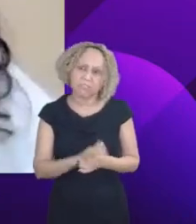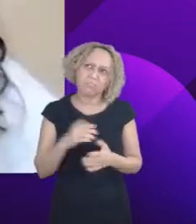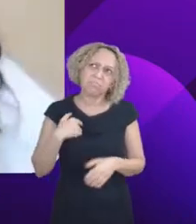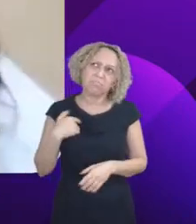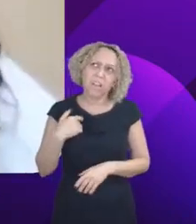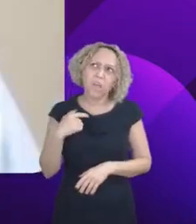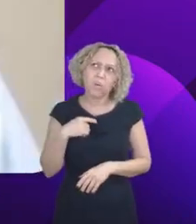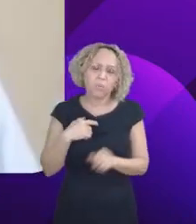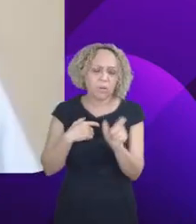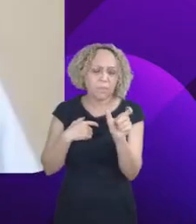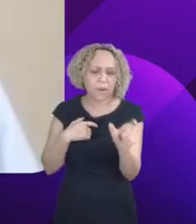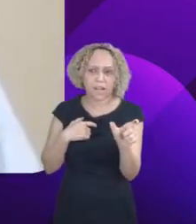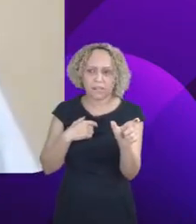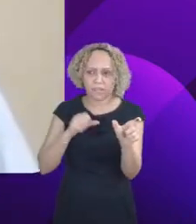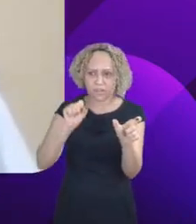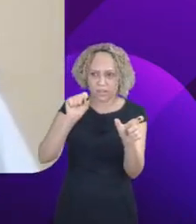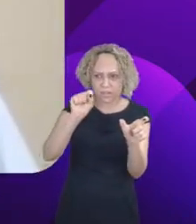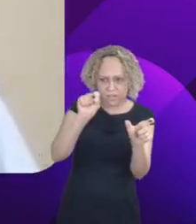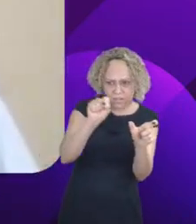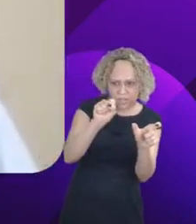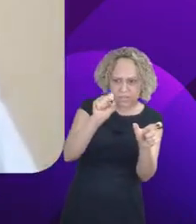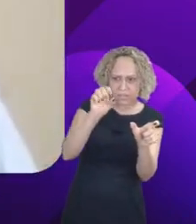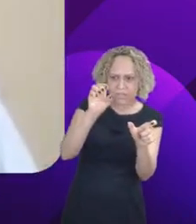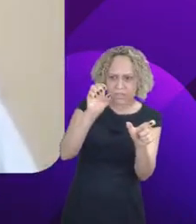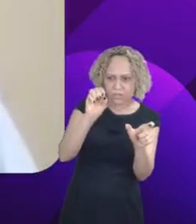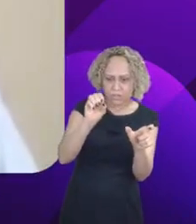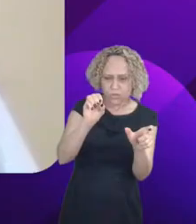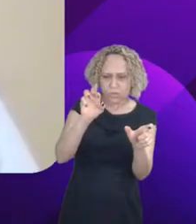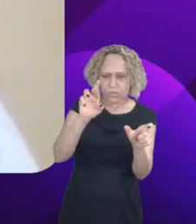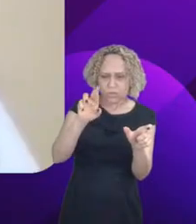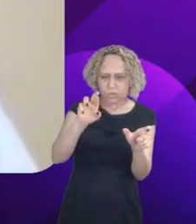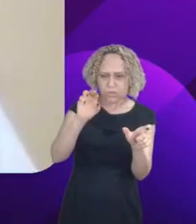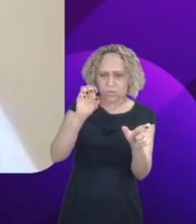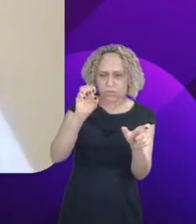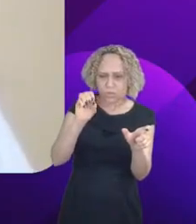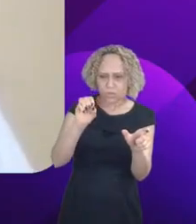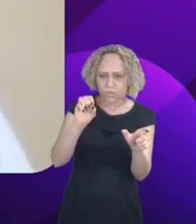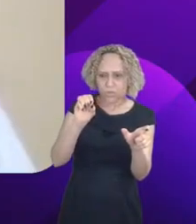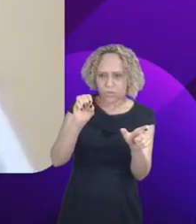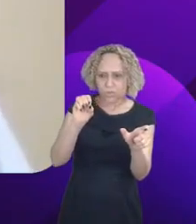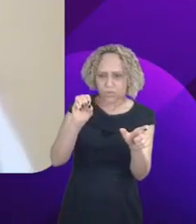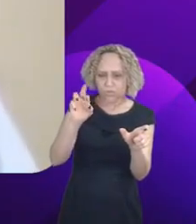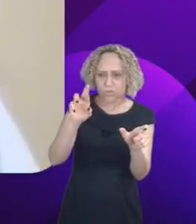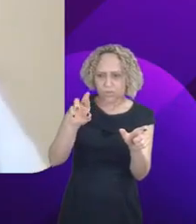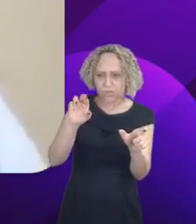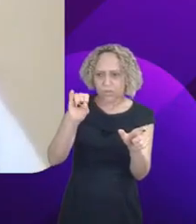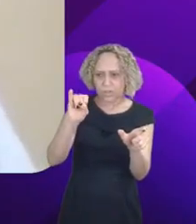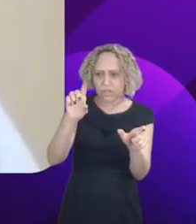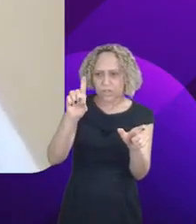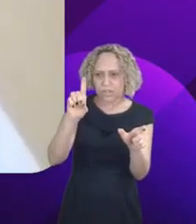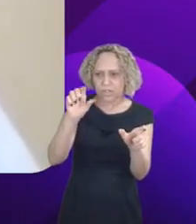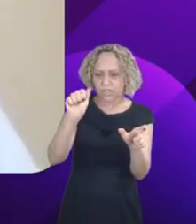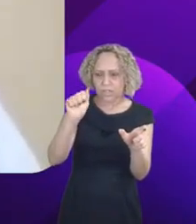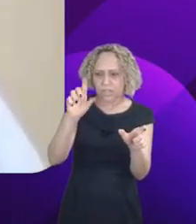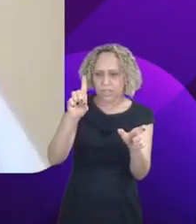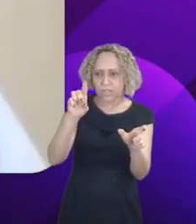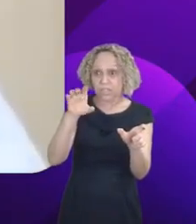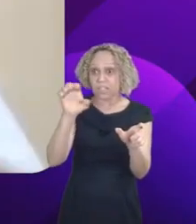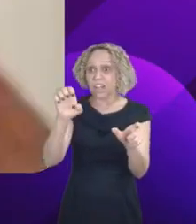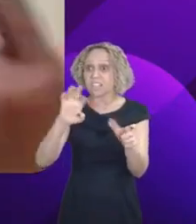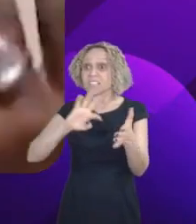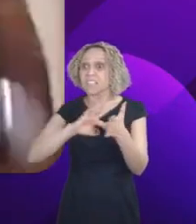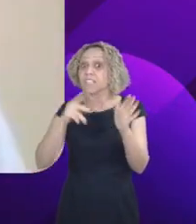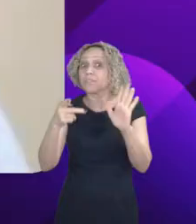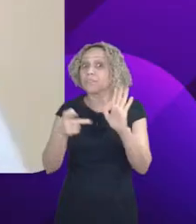definição para a sororidade. A sororidade é que vai nos ensinar isso, que a gente precisa se fortalecer e consolidar mais mulheres no espaço de poder. Eu